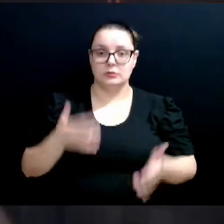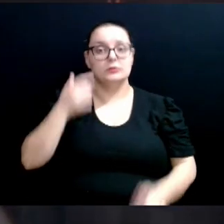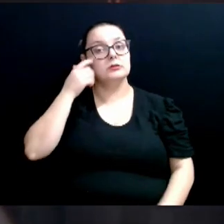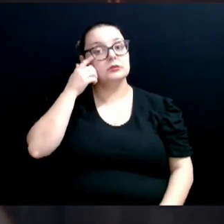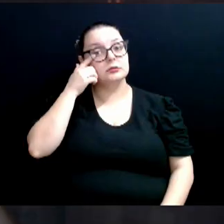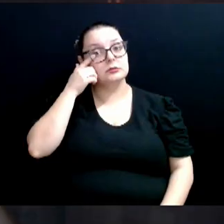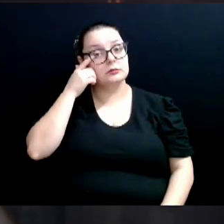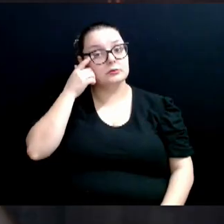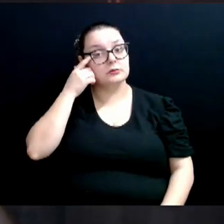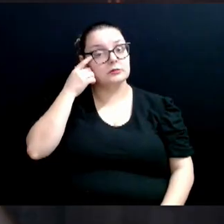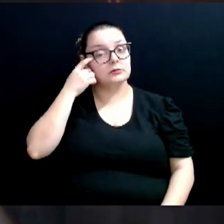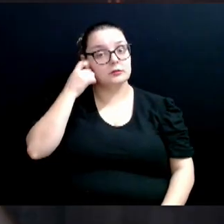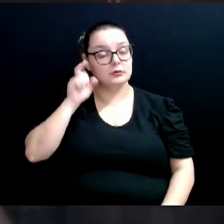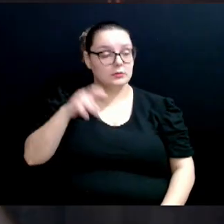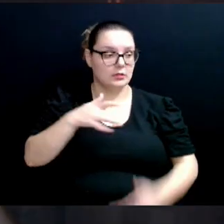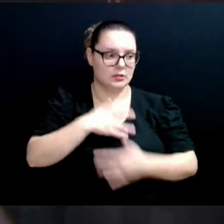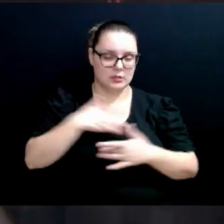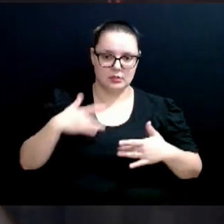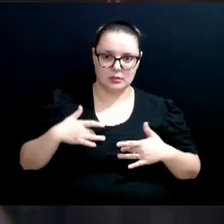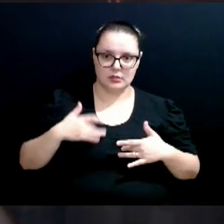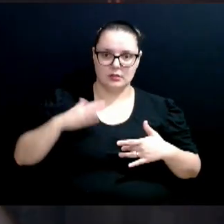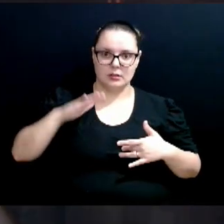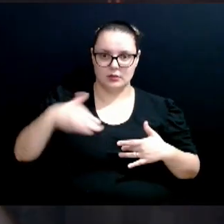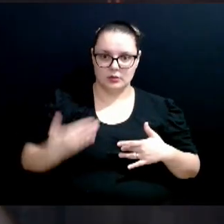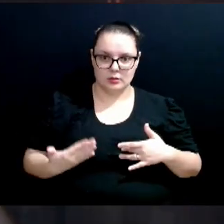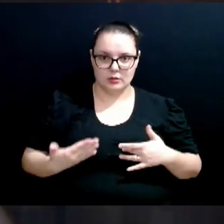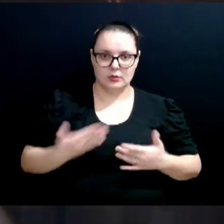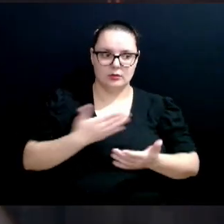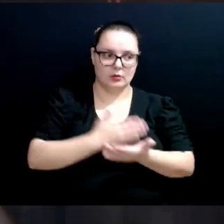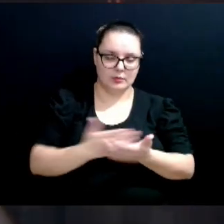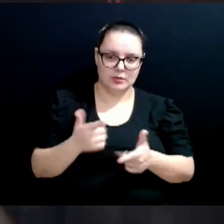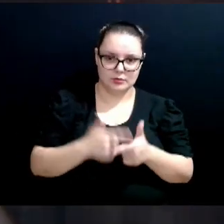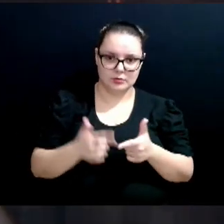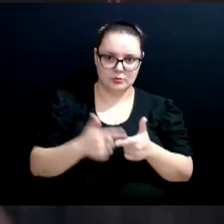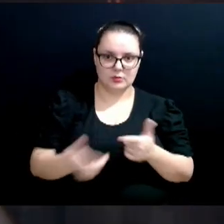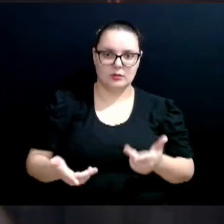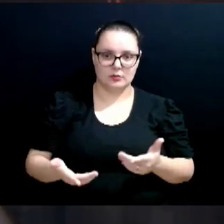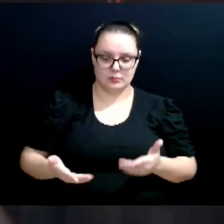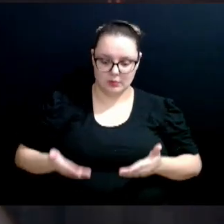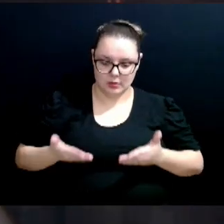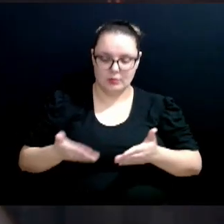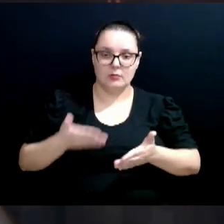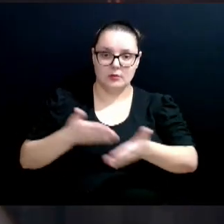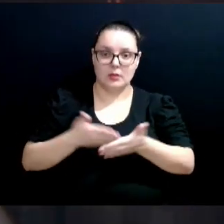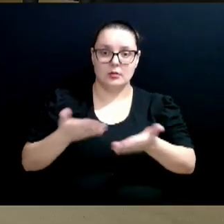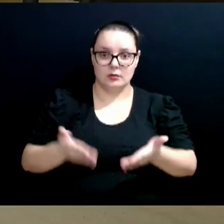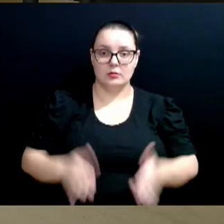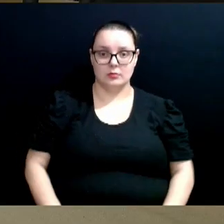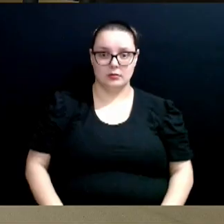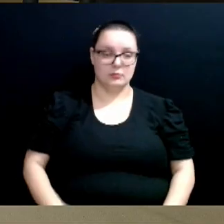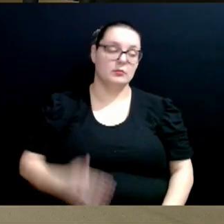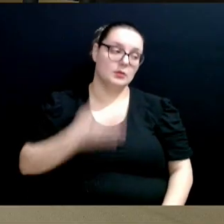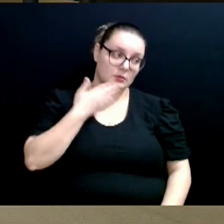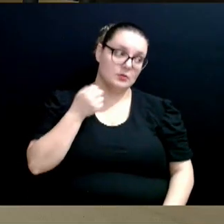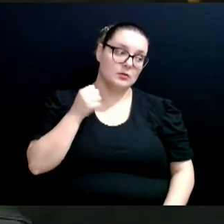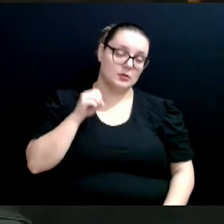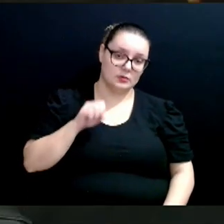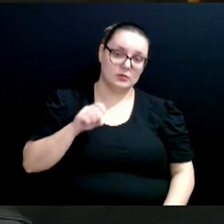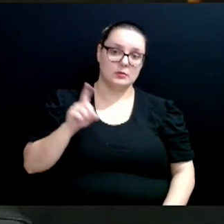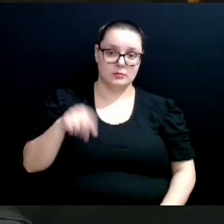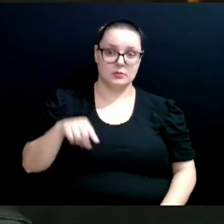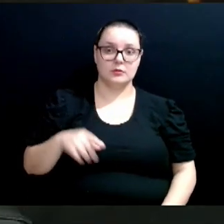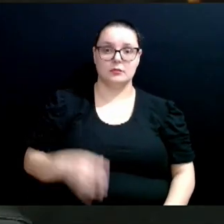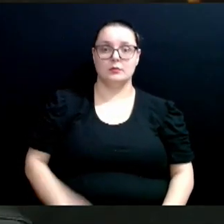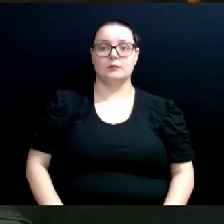e quando começa a ser disfuncional, e a gente já começar a colocar o limite ali, mais fácil é. Nossa, gente, muito